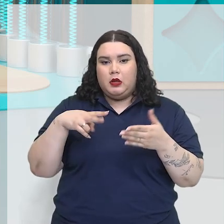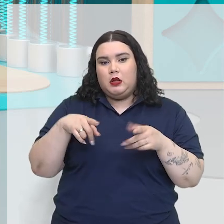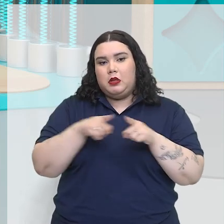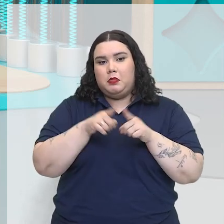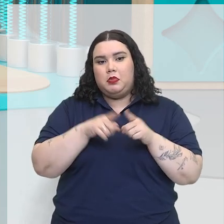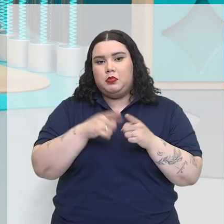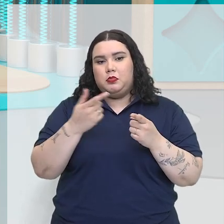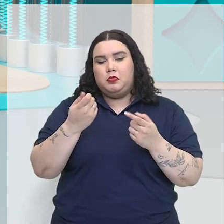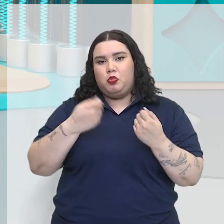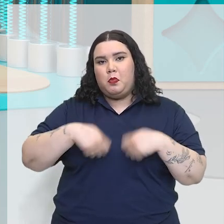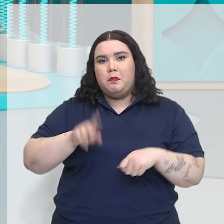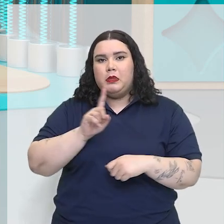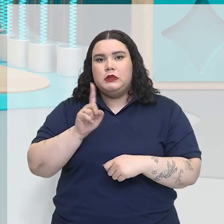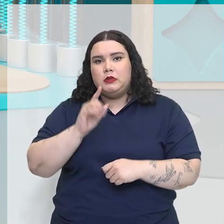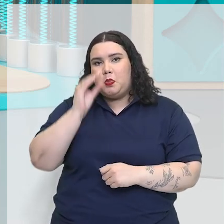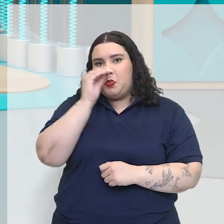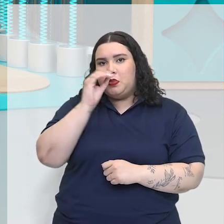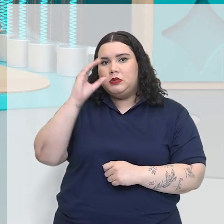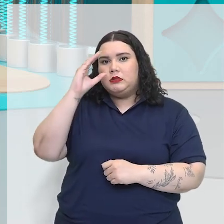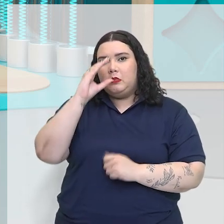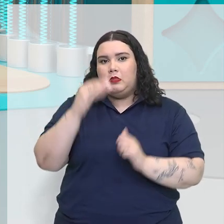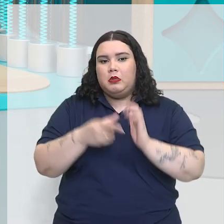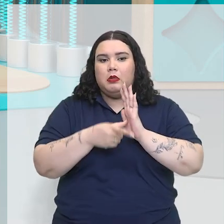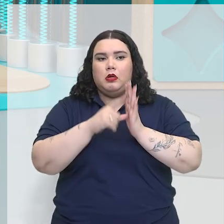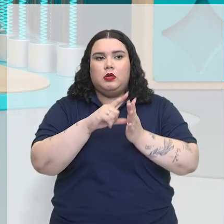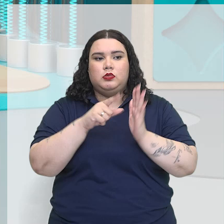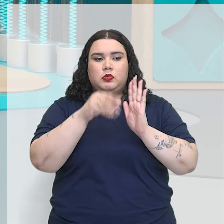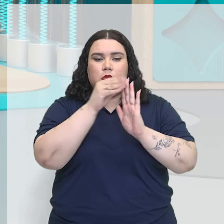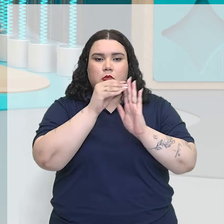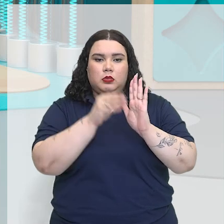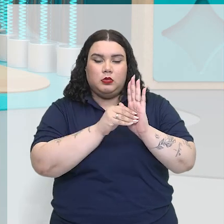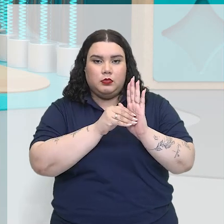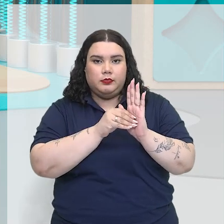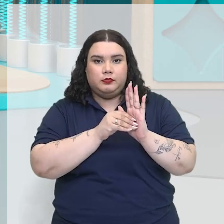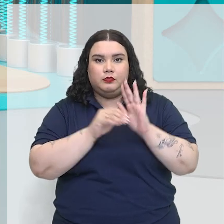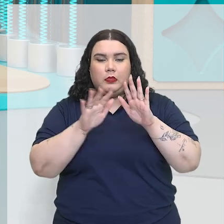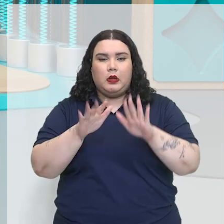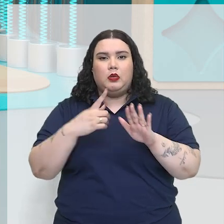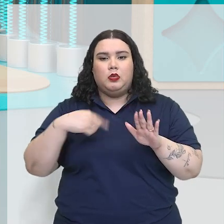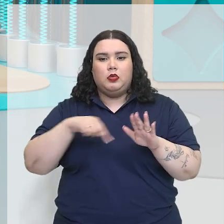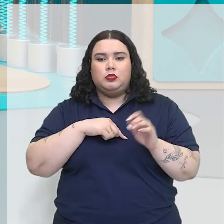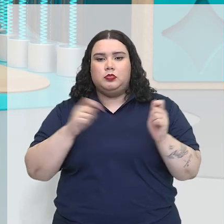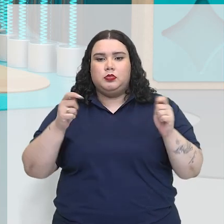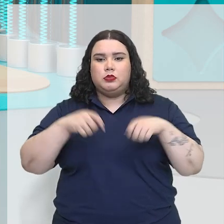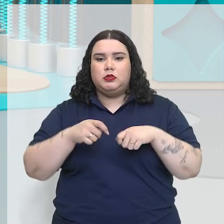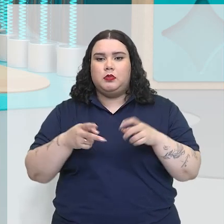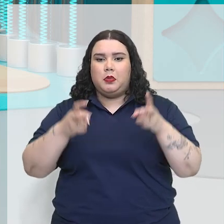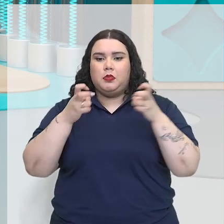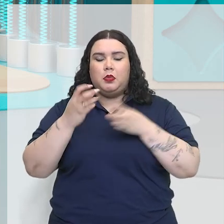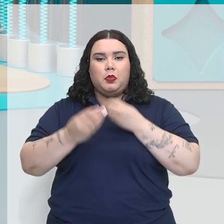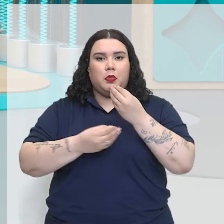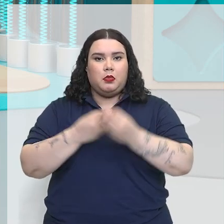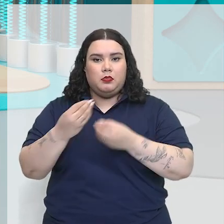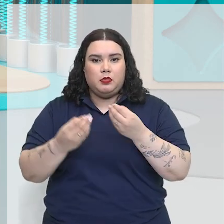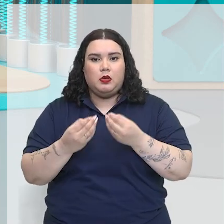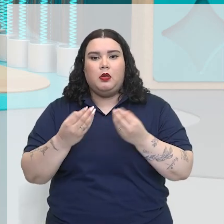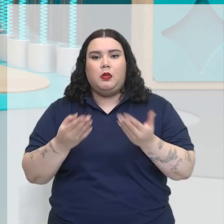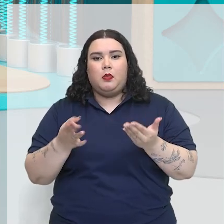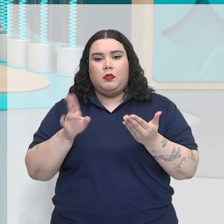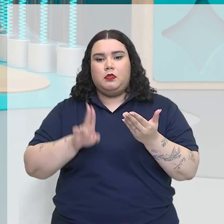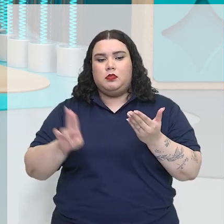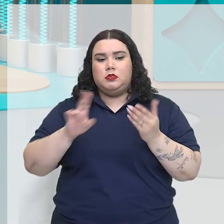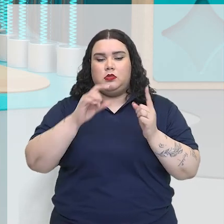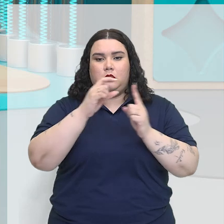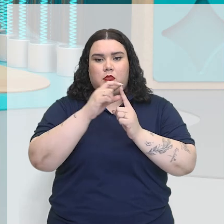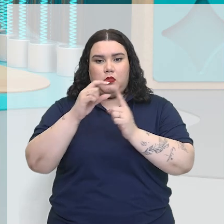também não exige conhecimento prévio do conteúdo. Através de que a gente vai reconhecer isso? Através das palavras, através da